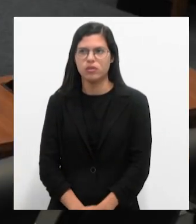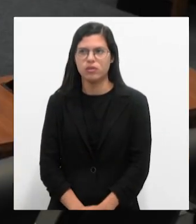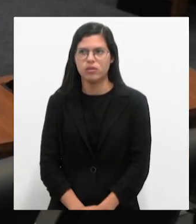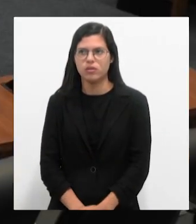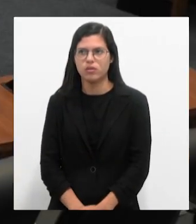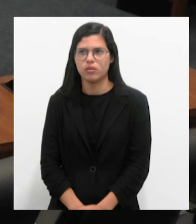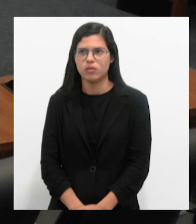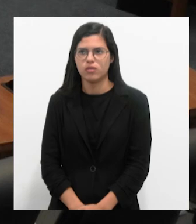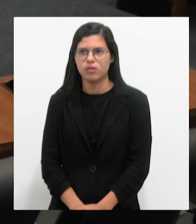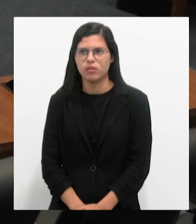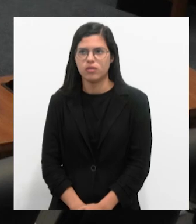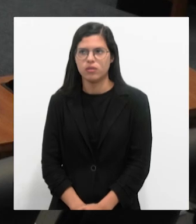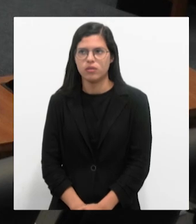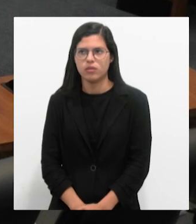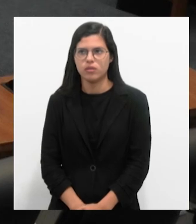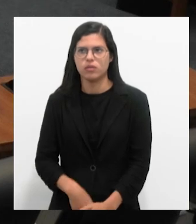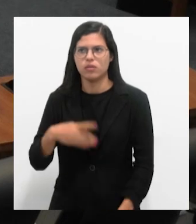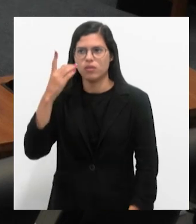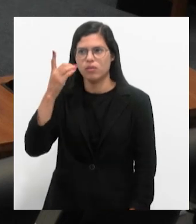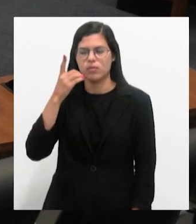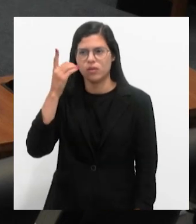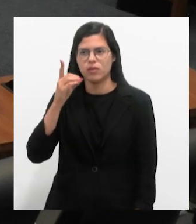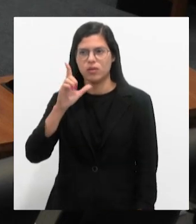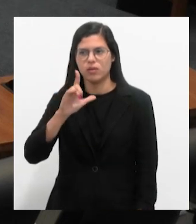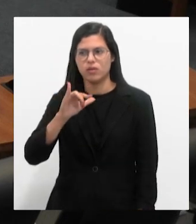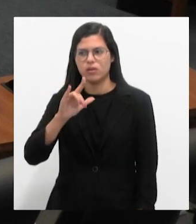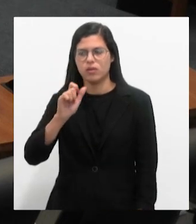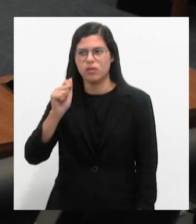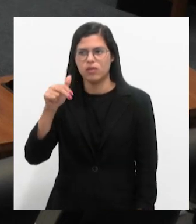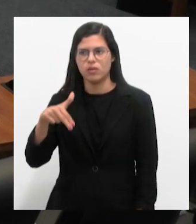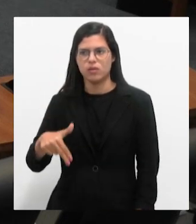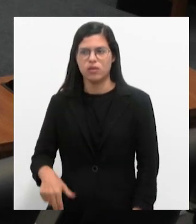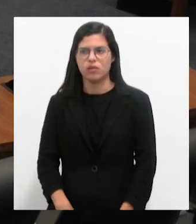Vai. Deputada Lilian Belli.